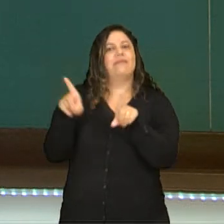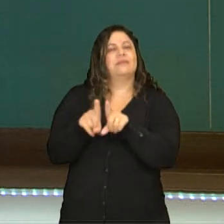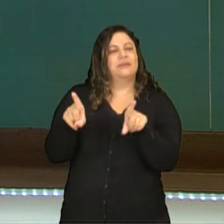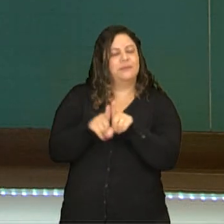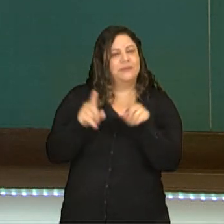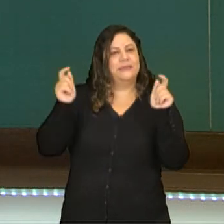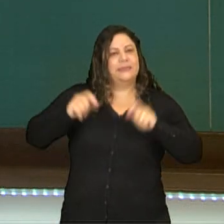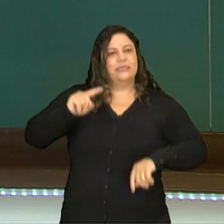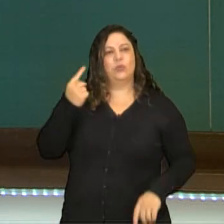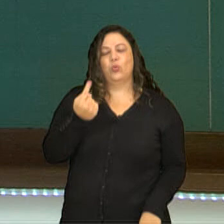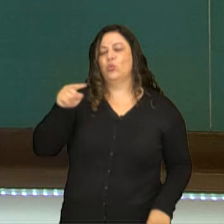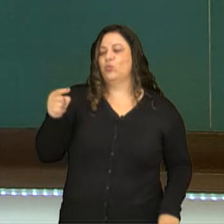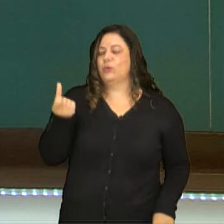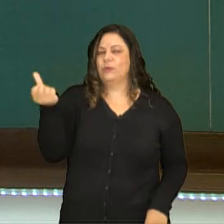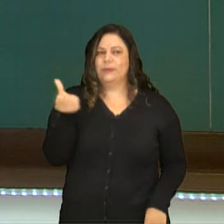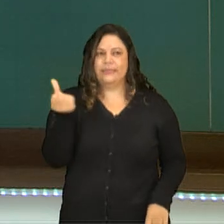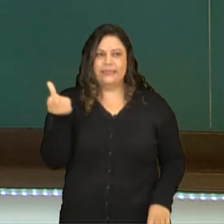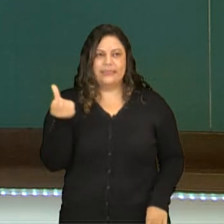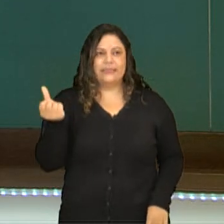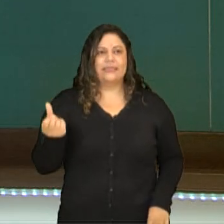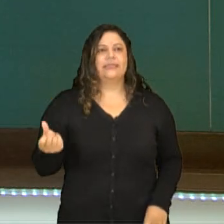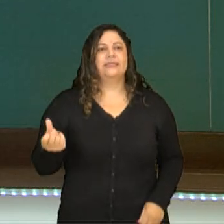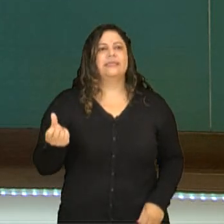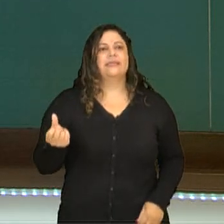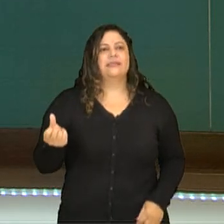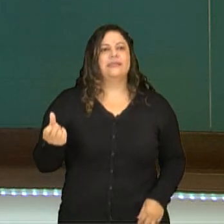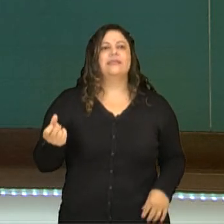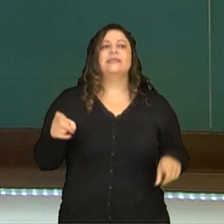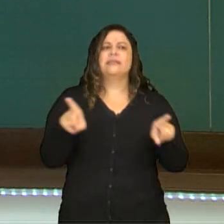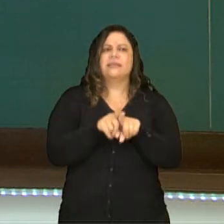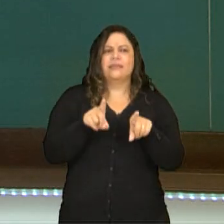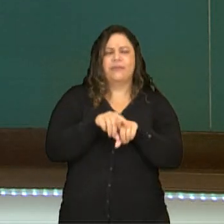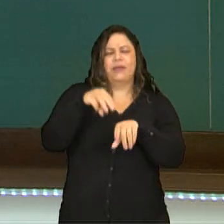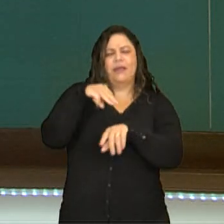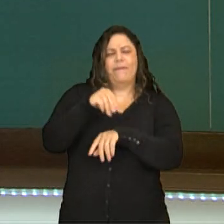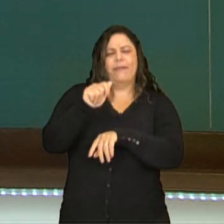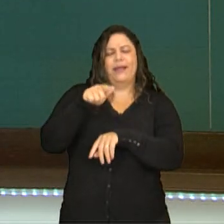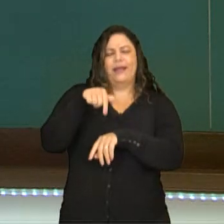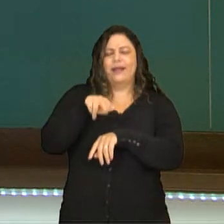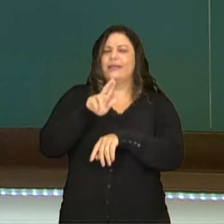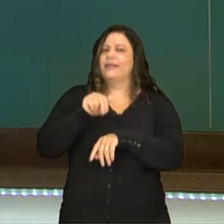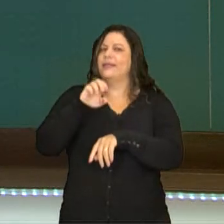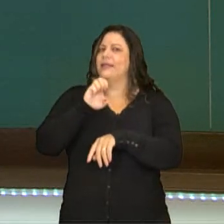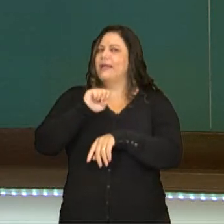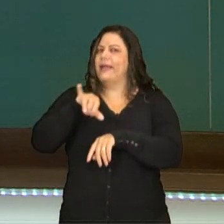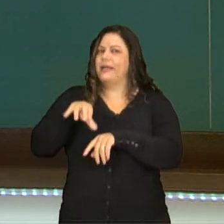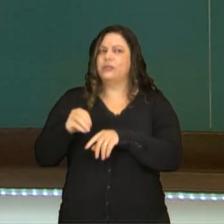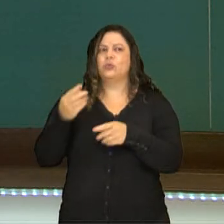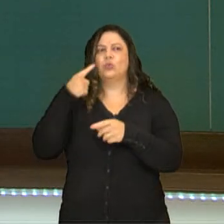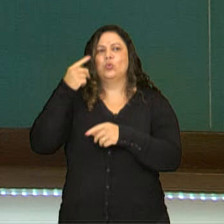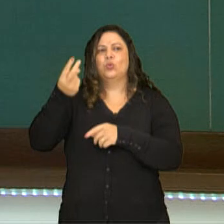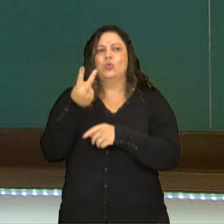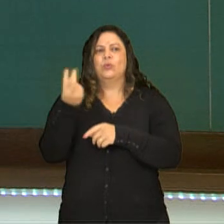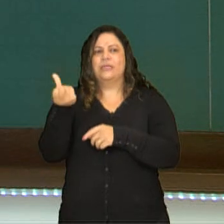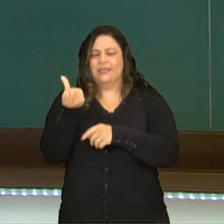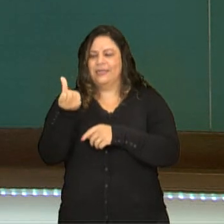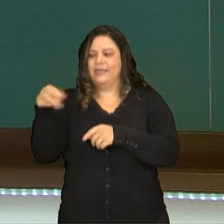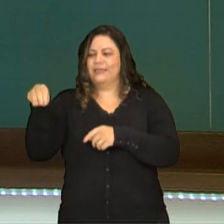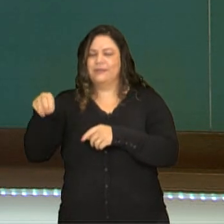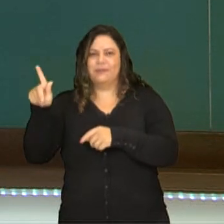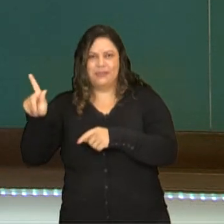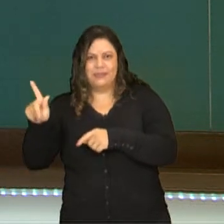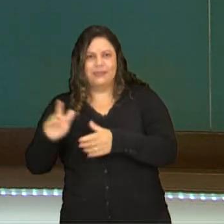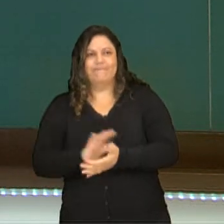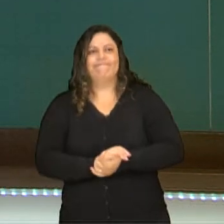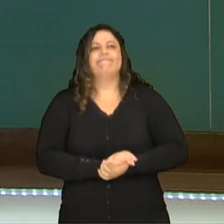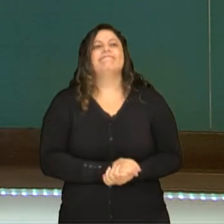feijão, 1,6 miligramas. E tem magnésio, 26 miligramas. Então tem muitos minerais aí, gente, bem